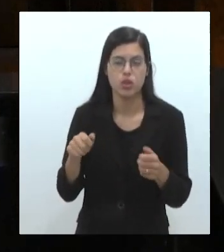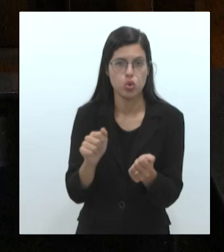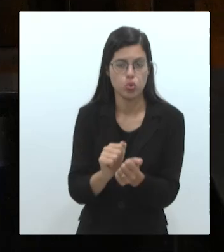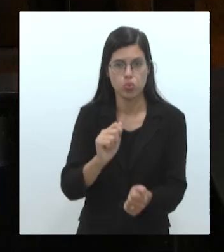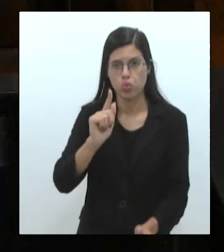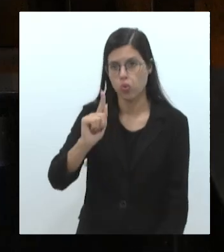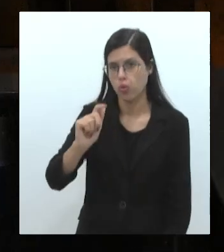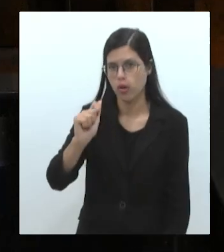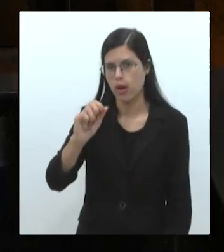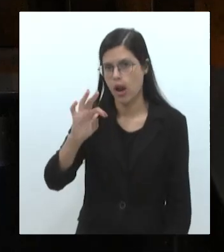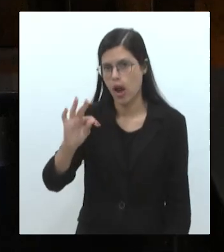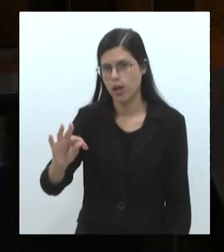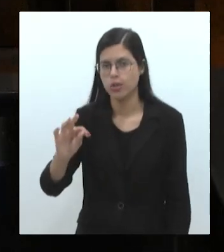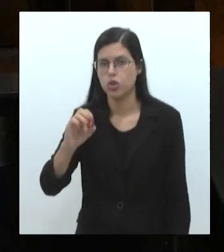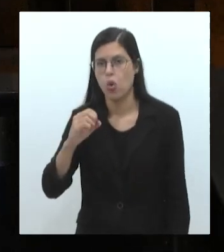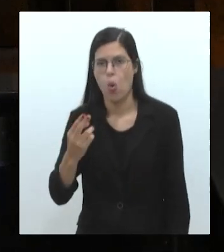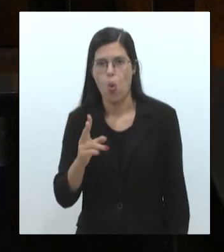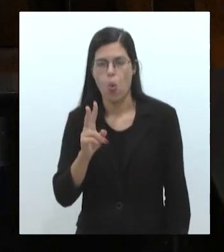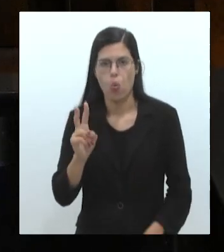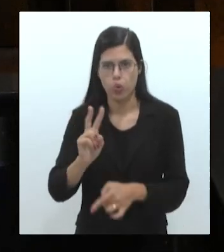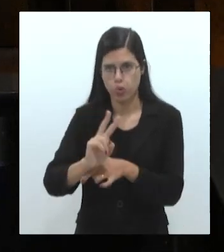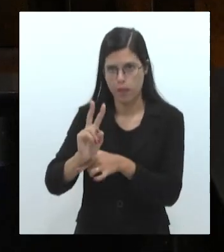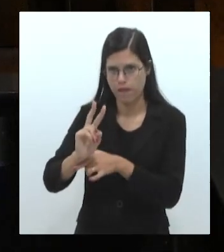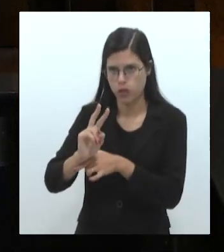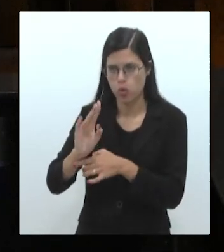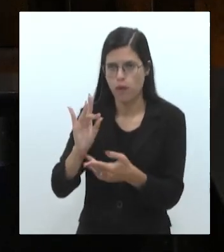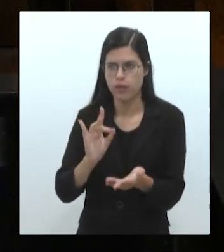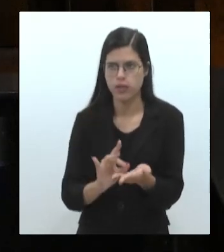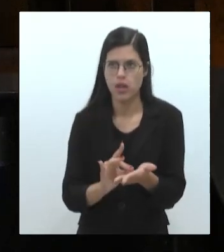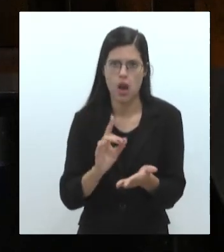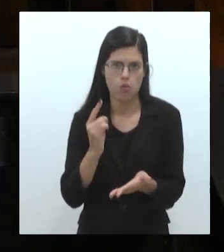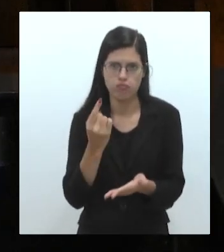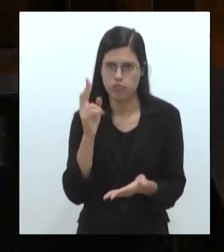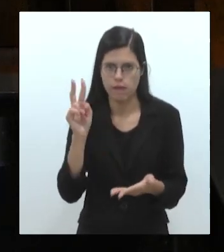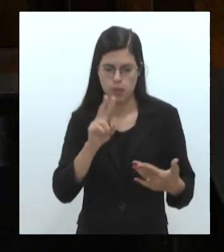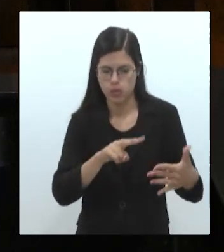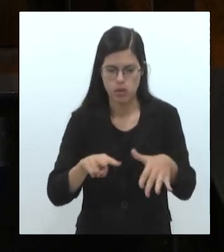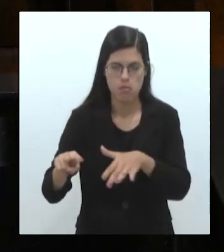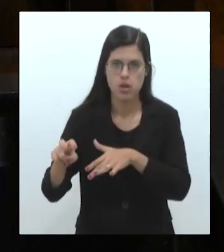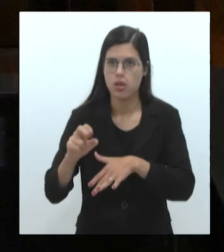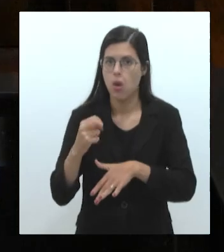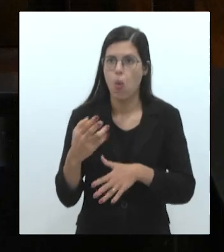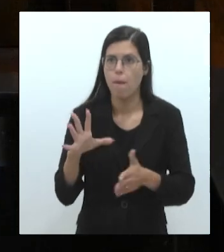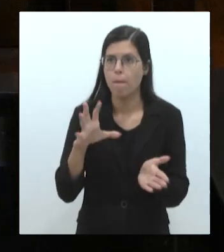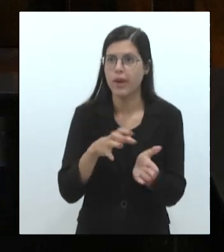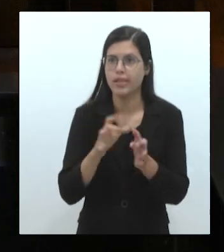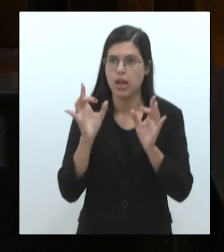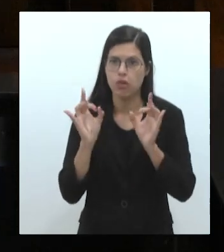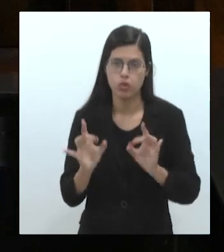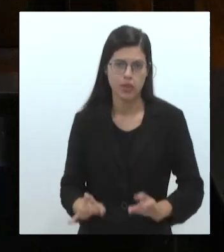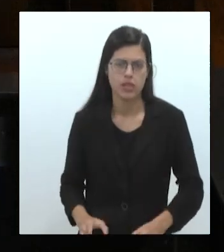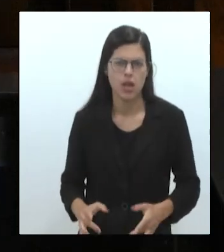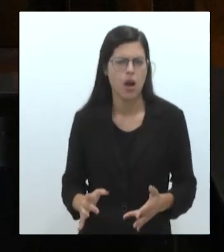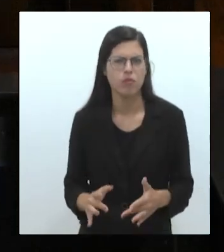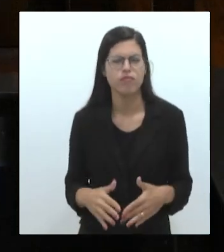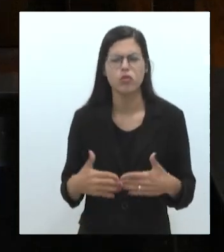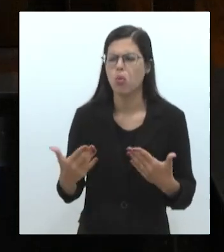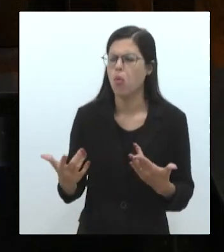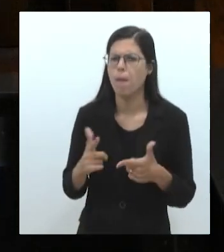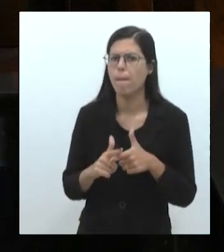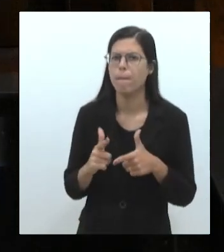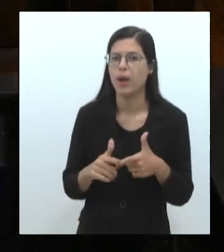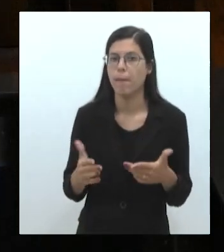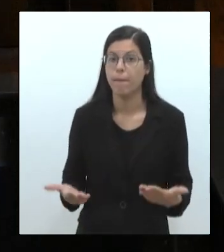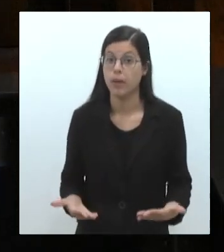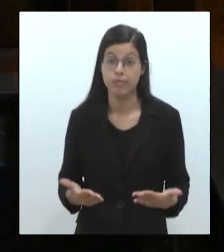que vai ali uma vez por semana, ou os batalhões especiais. Tá, Alexandre, mas qual é o problema nisso? O problema nisso é